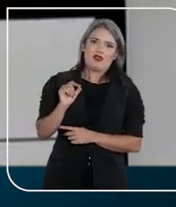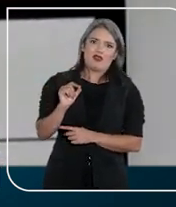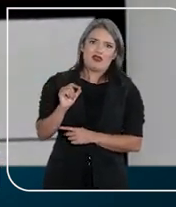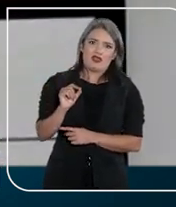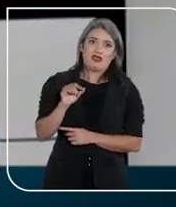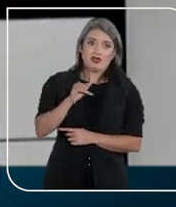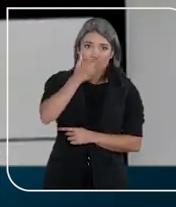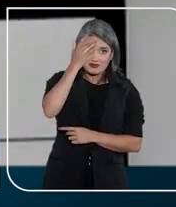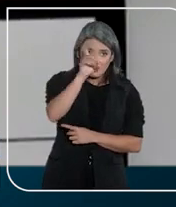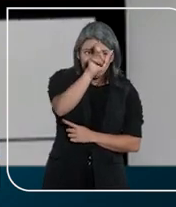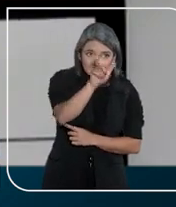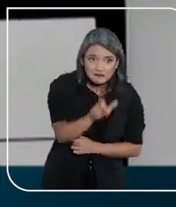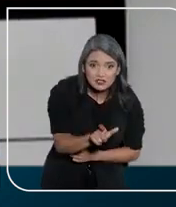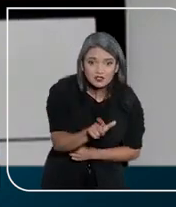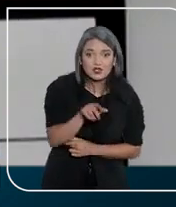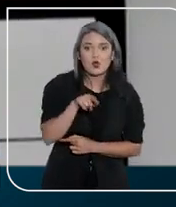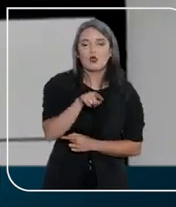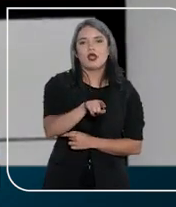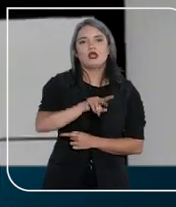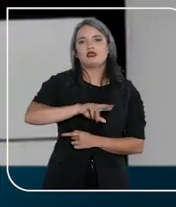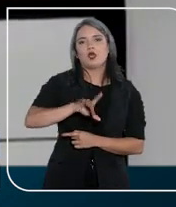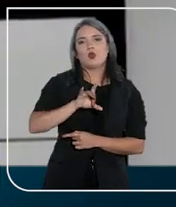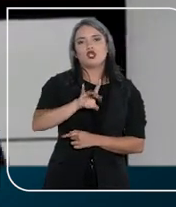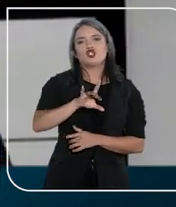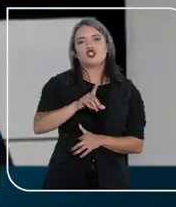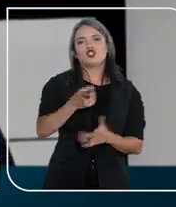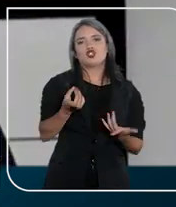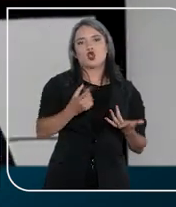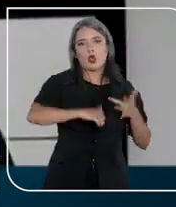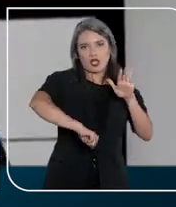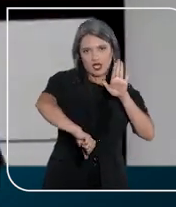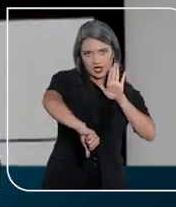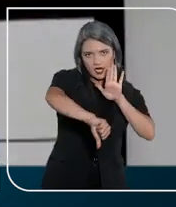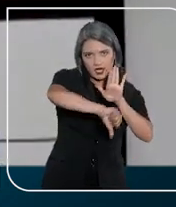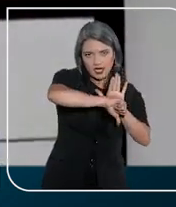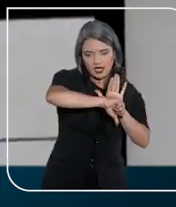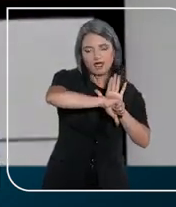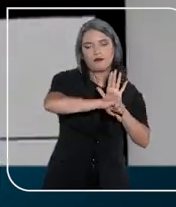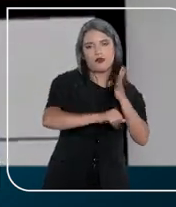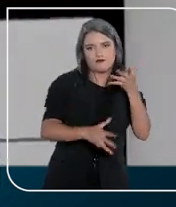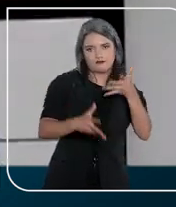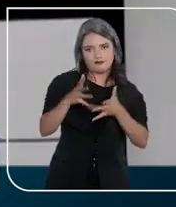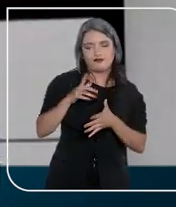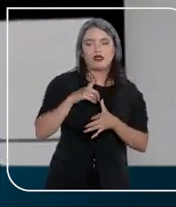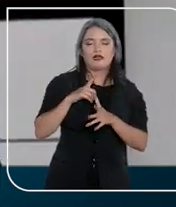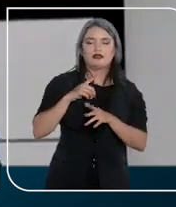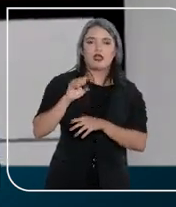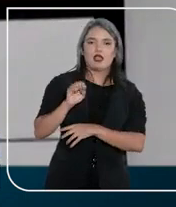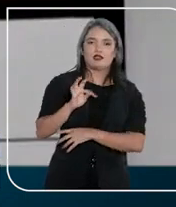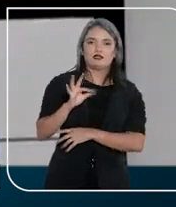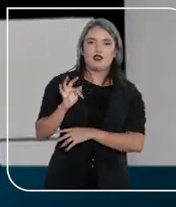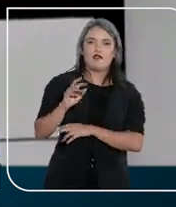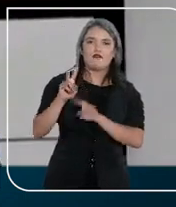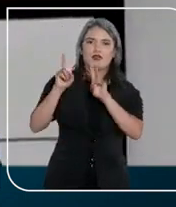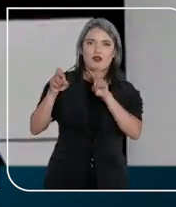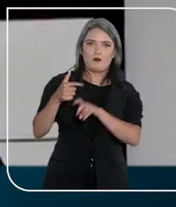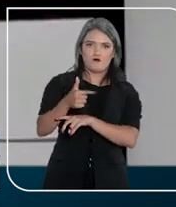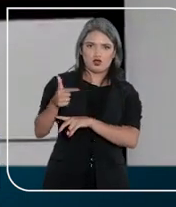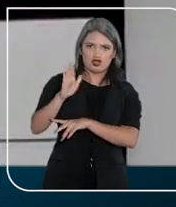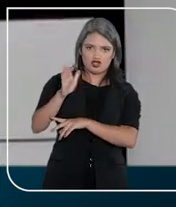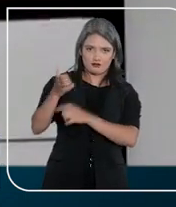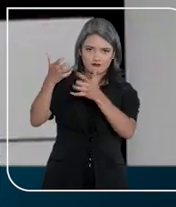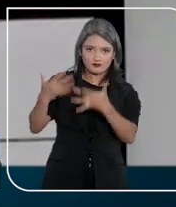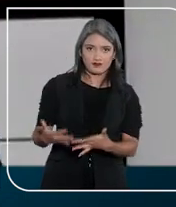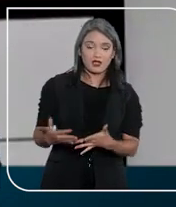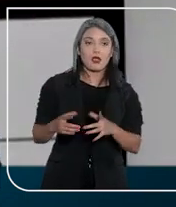do indivíduo, não é apenas a existência de crimes, como diz o tema 22 do Supremo Tribunal Federal, que vai ser aferida na investigação,